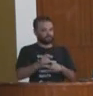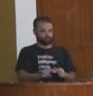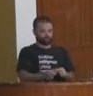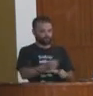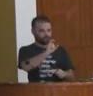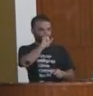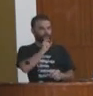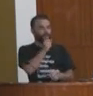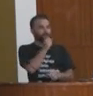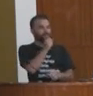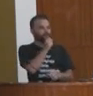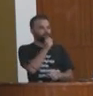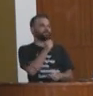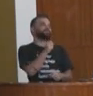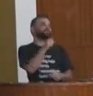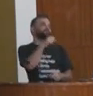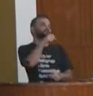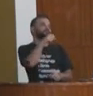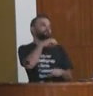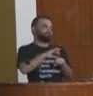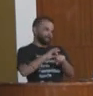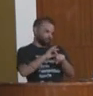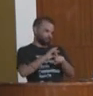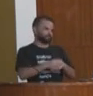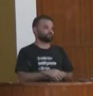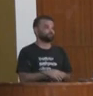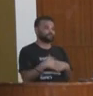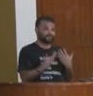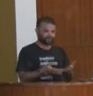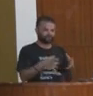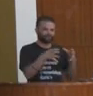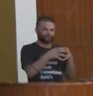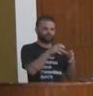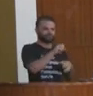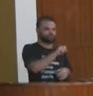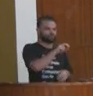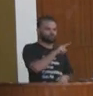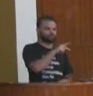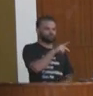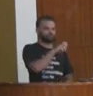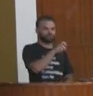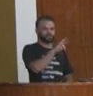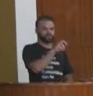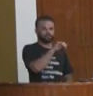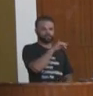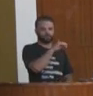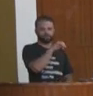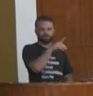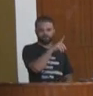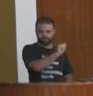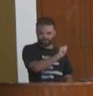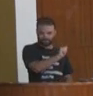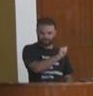como superintendência é tentar fazer com que essas políticas educacionais